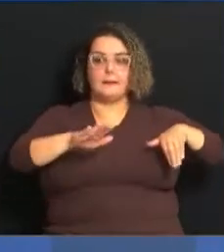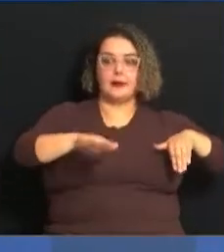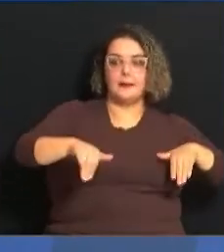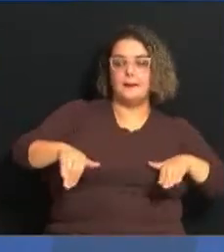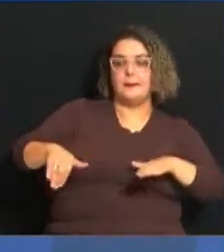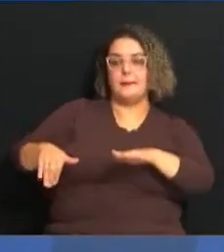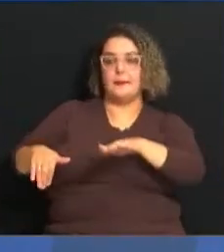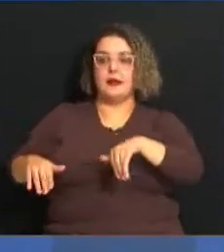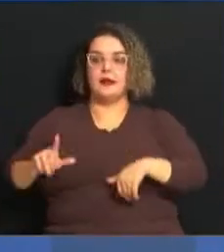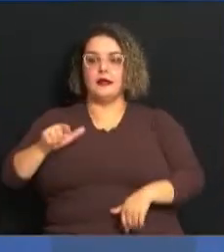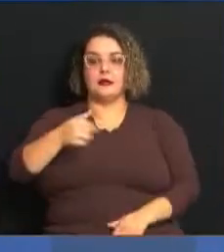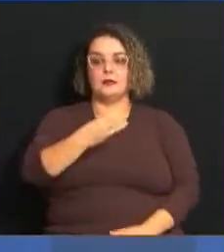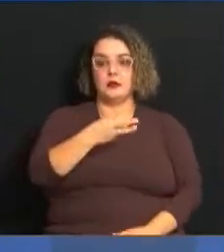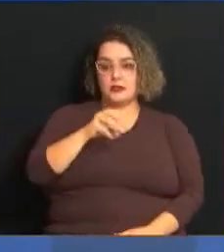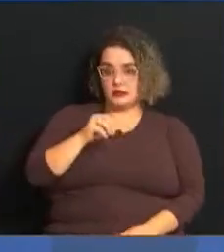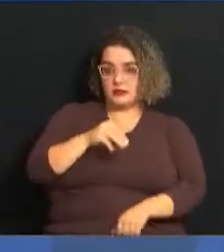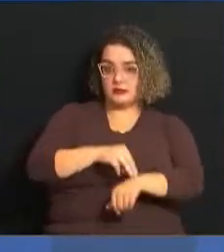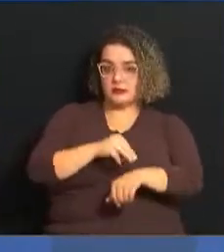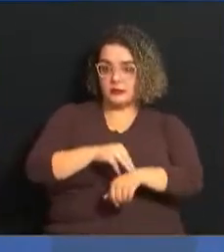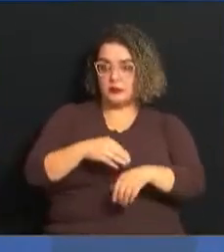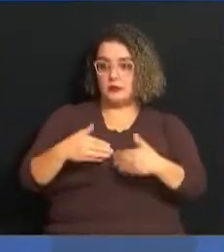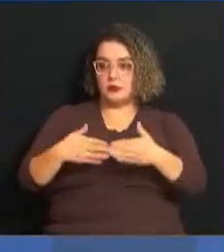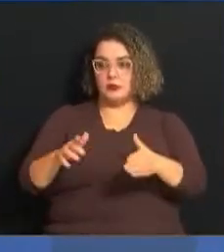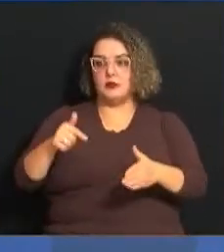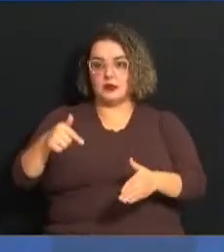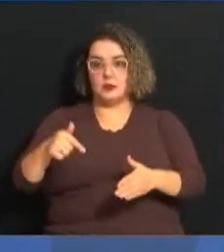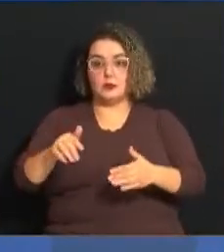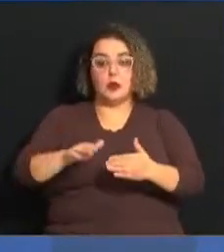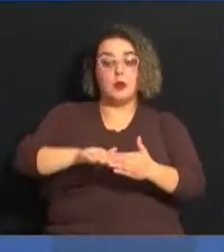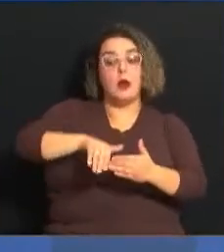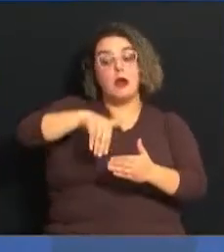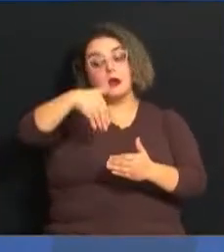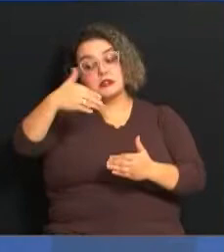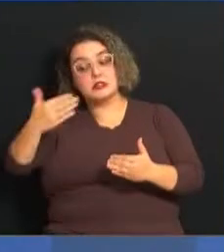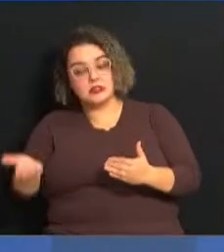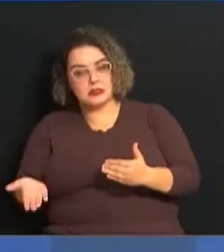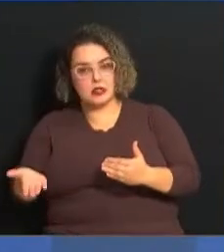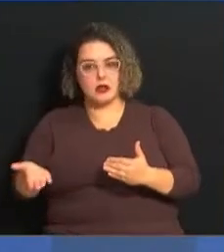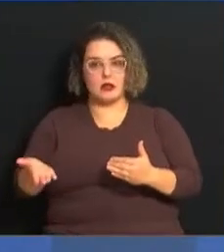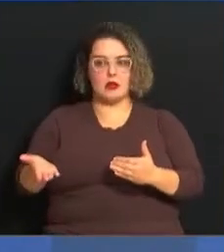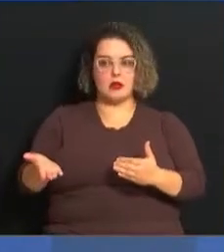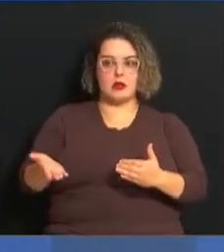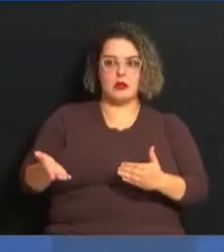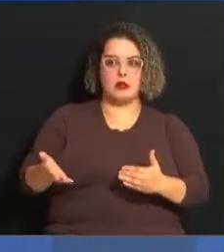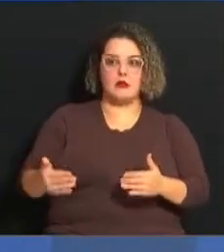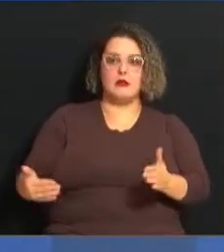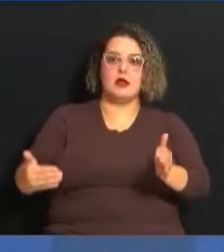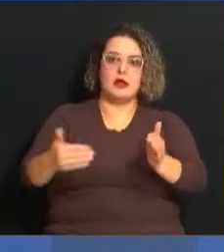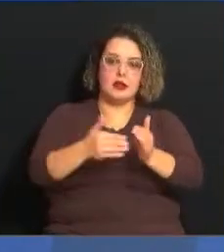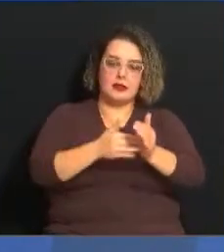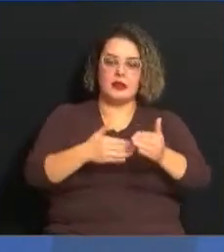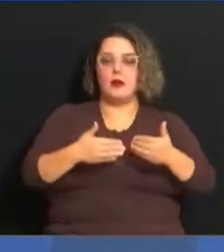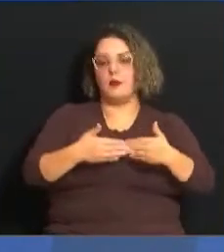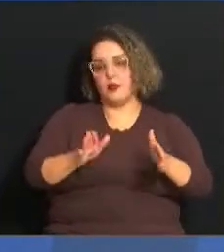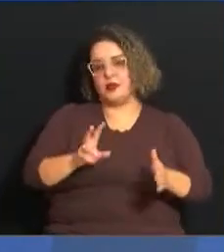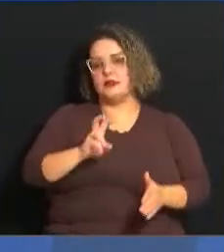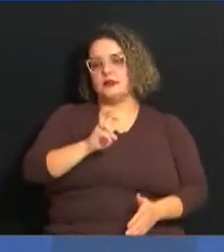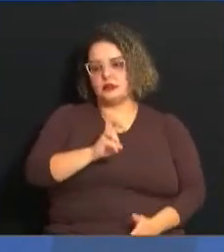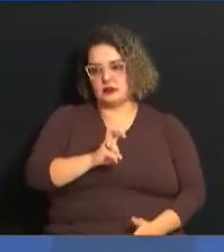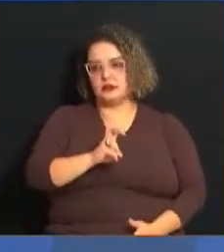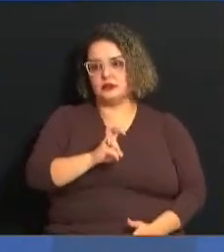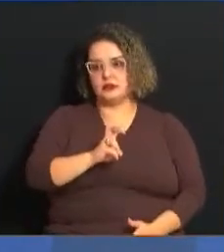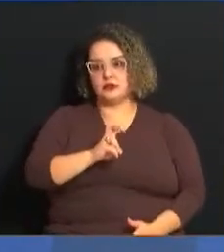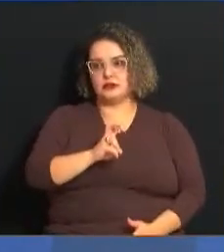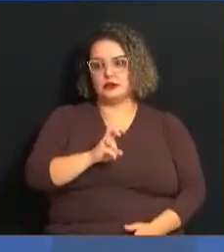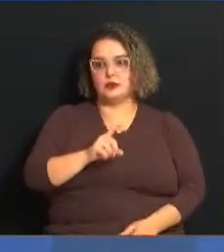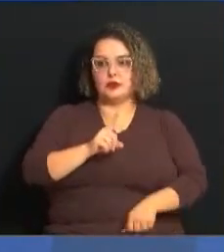lá no portão 7, pelo lado externo da lagoa e vai até o portão 5, voltando ao local de